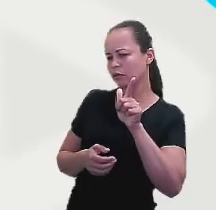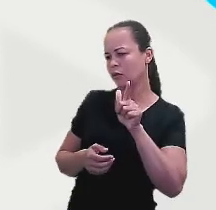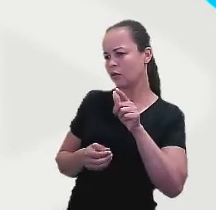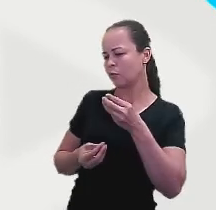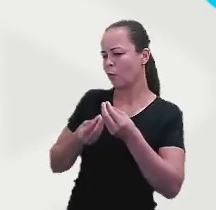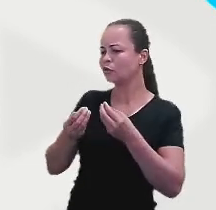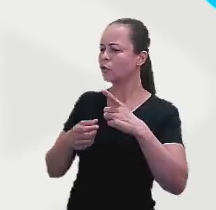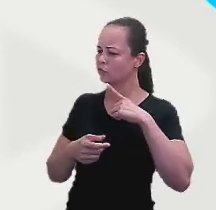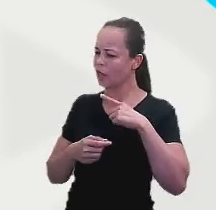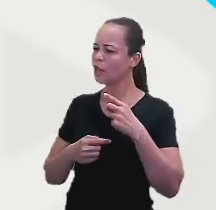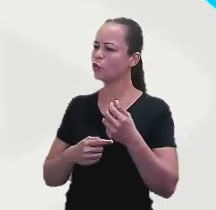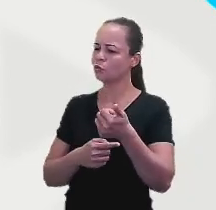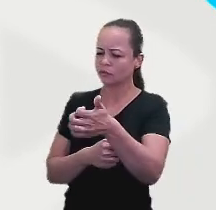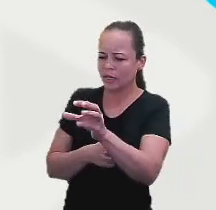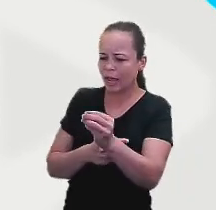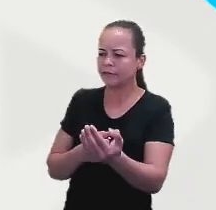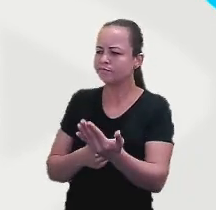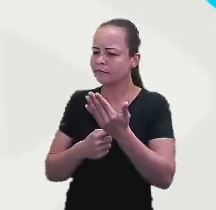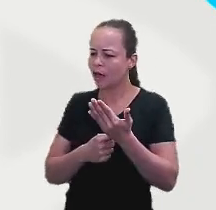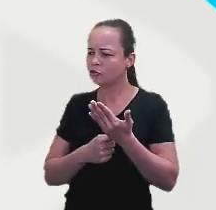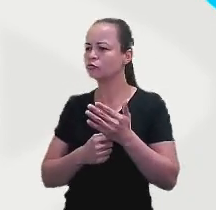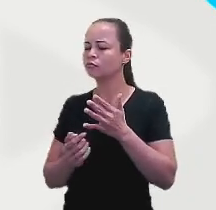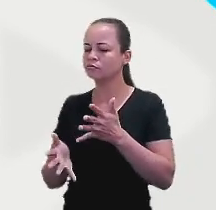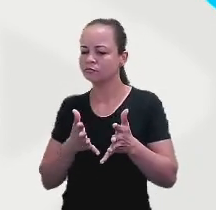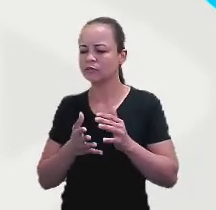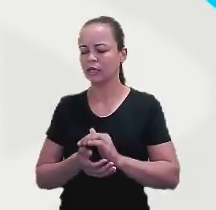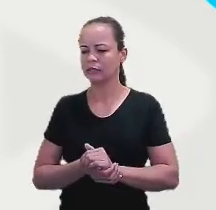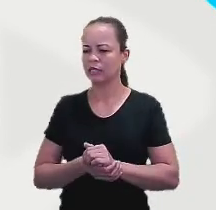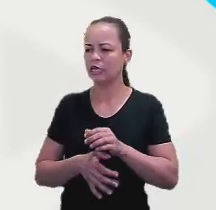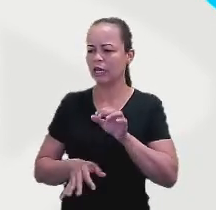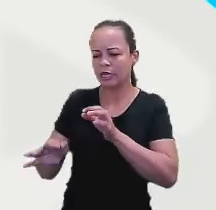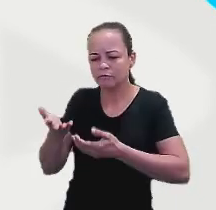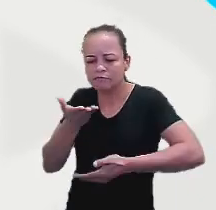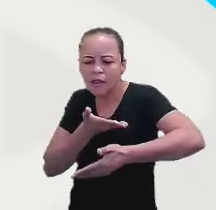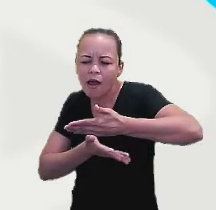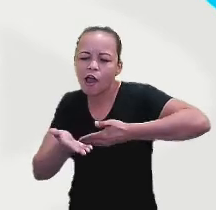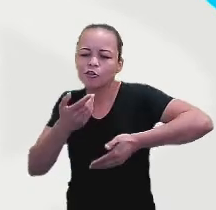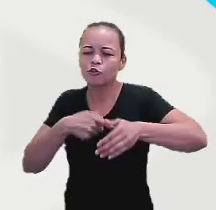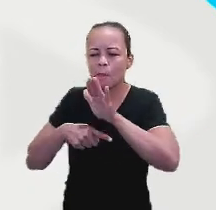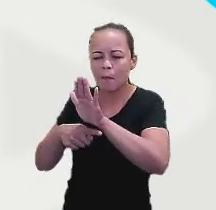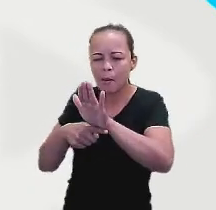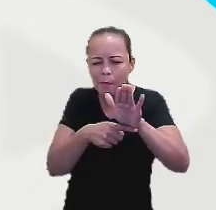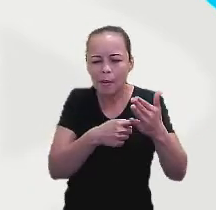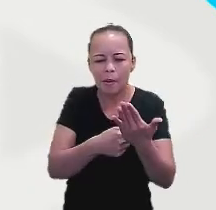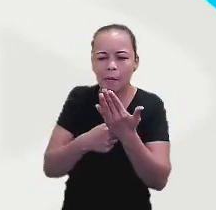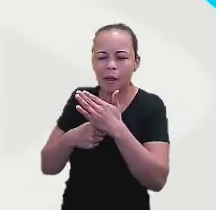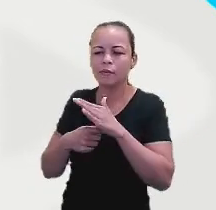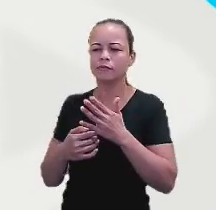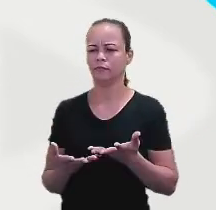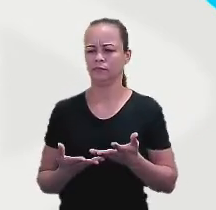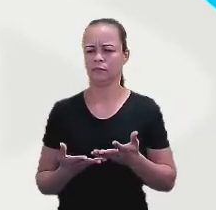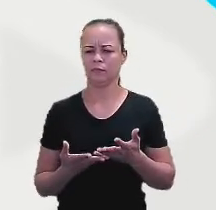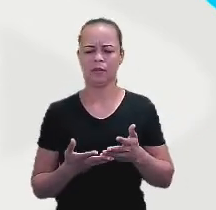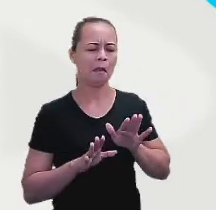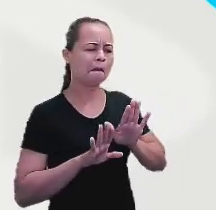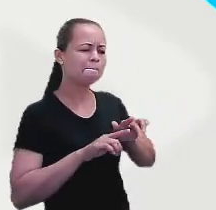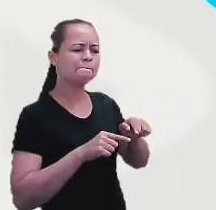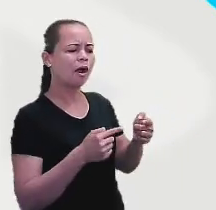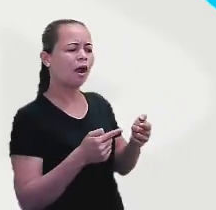ajudantes, eles trabalham o dia inteiro, ajudam-se uns aos outros. Mas que ajudantes